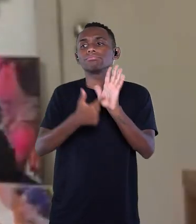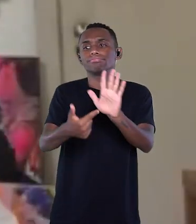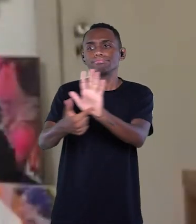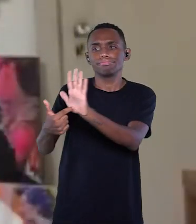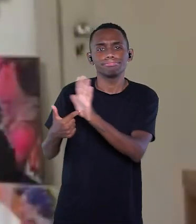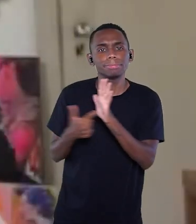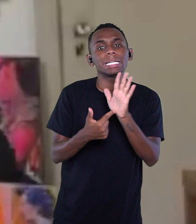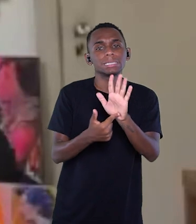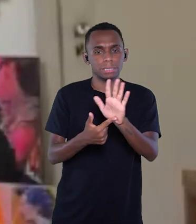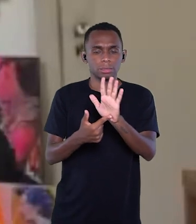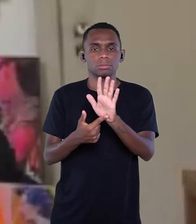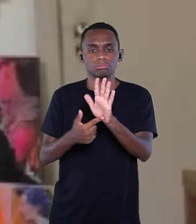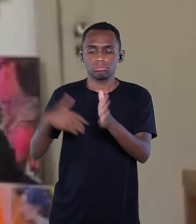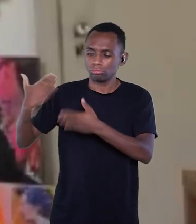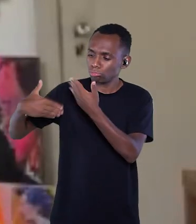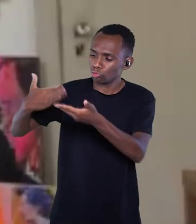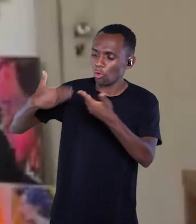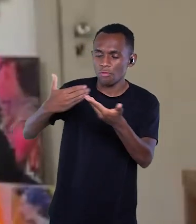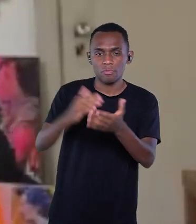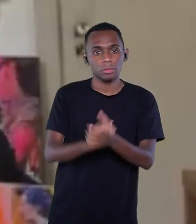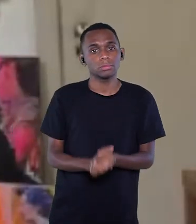aparecendo